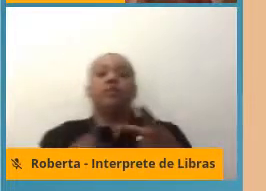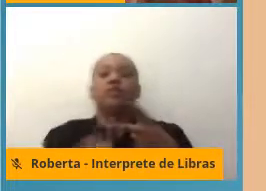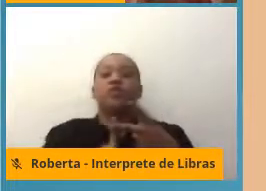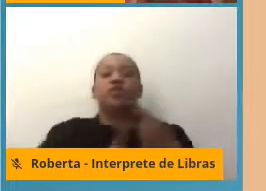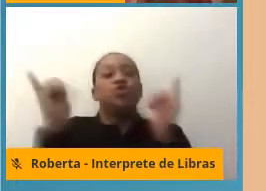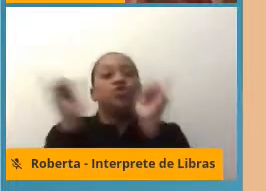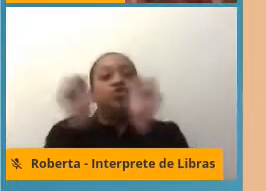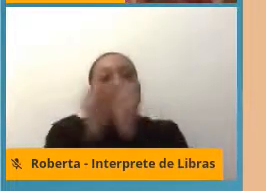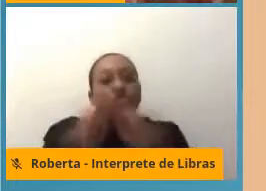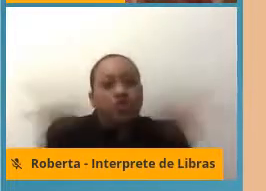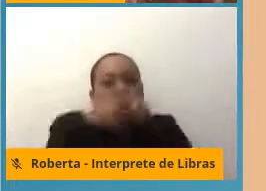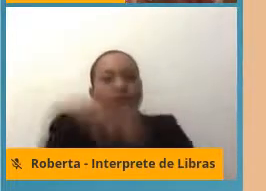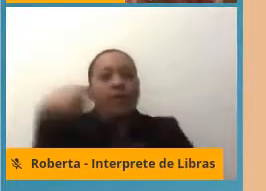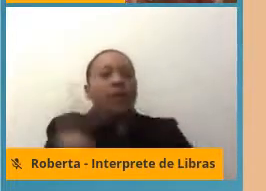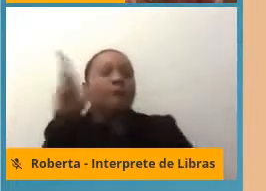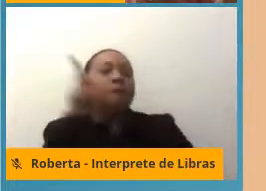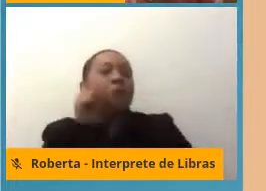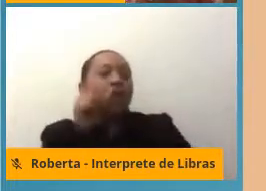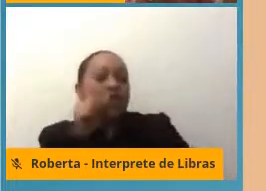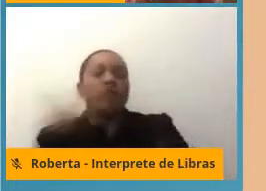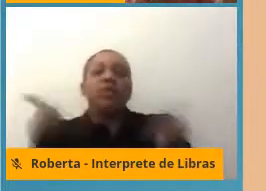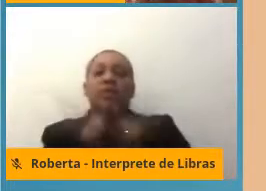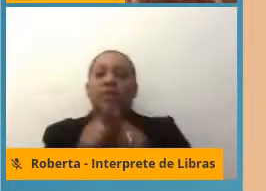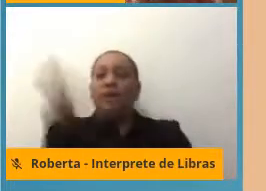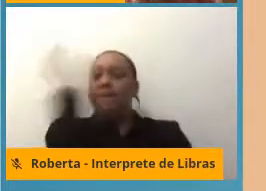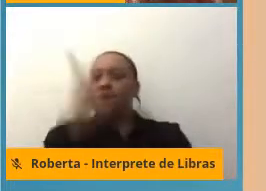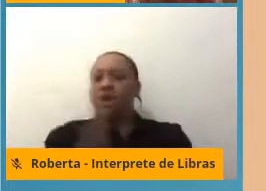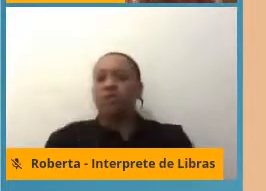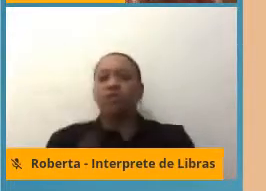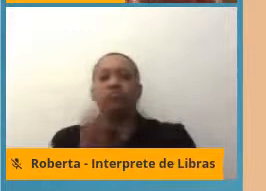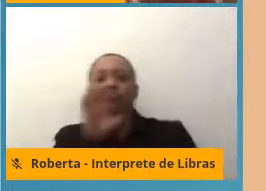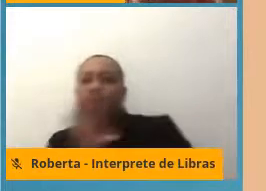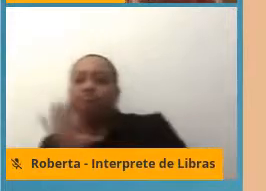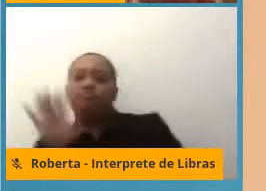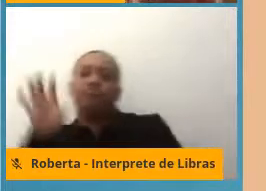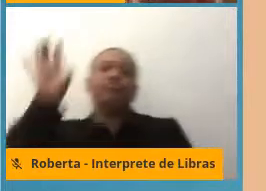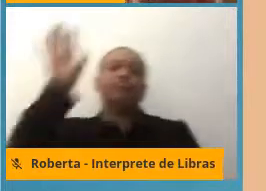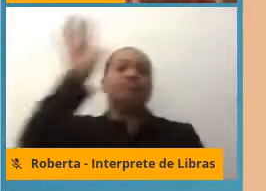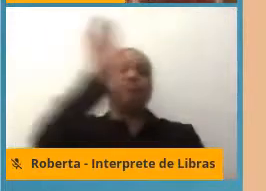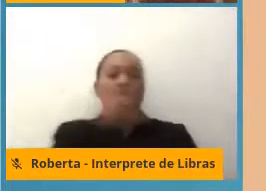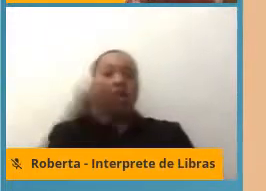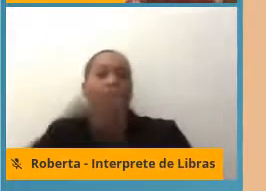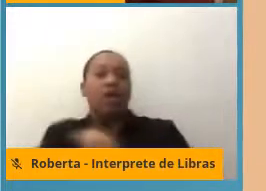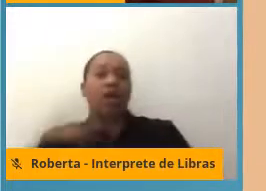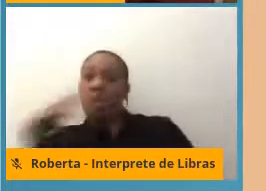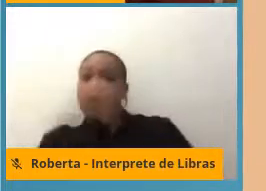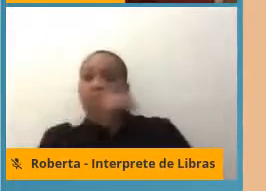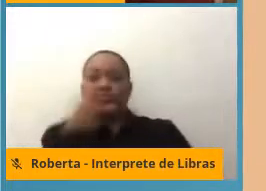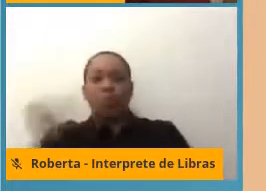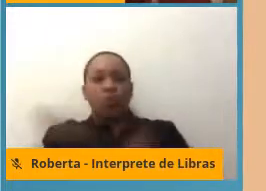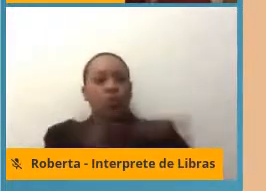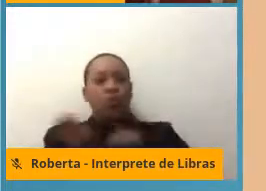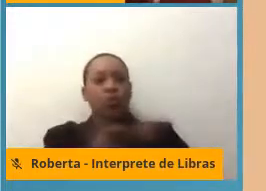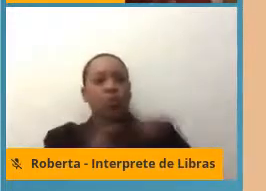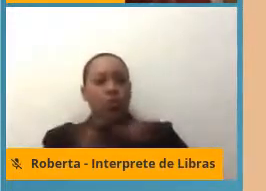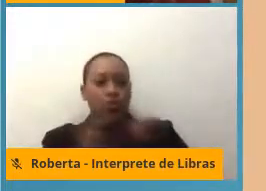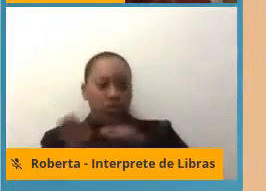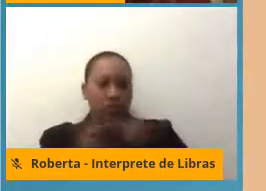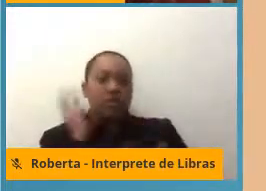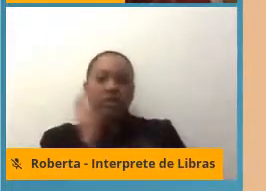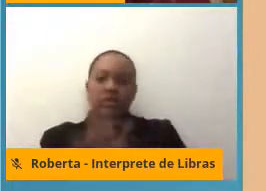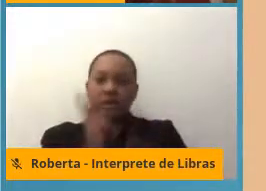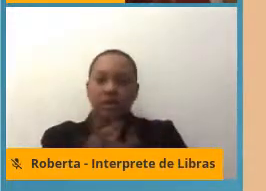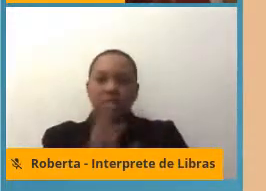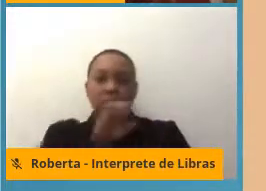ter feito um teste rápido, que aqui é o controle, tá? O controle, ele sempre tem que dar positivo. É um controle nosso de quem está fazendo o